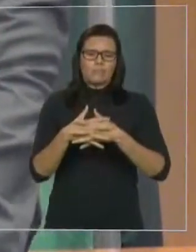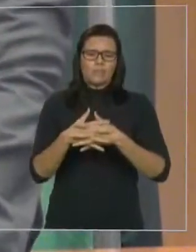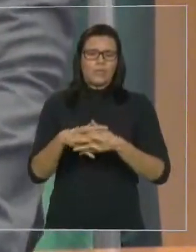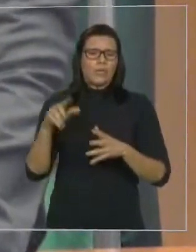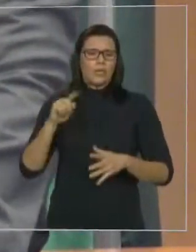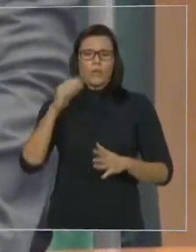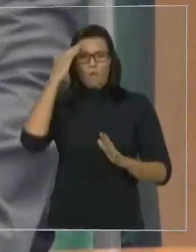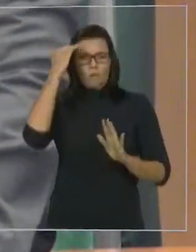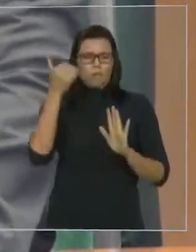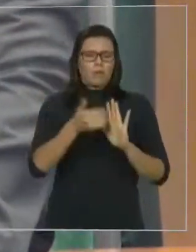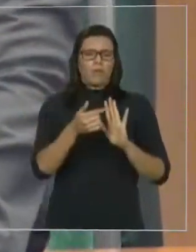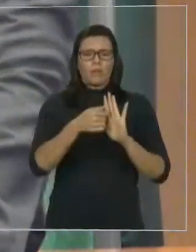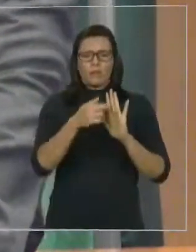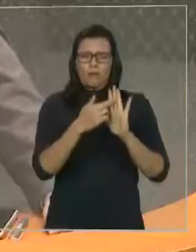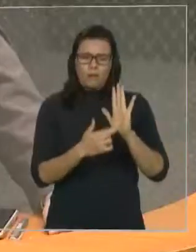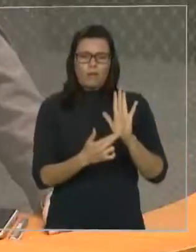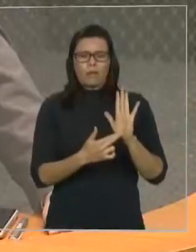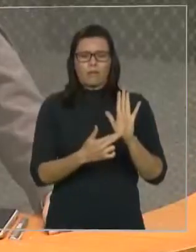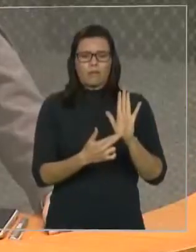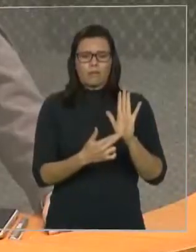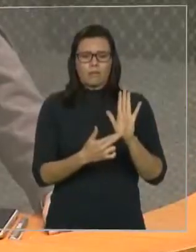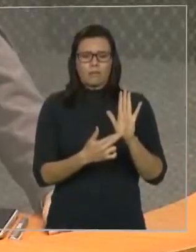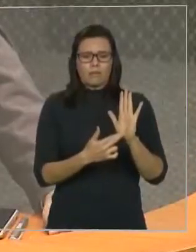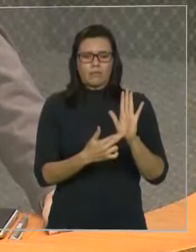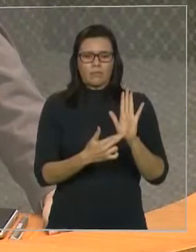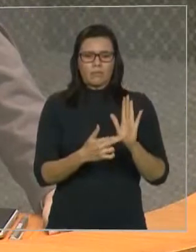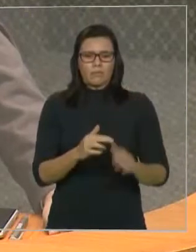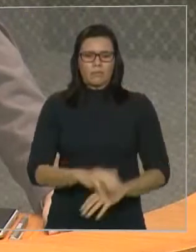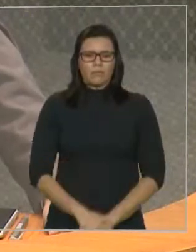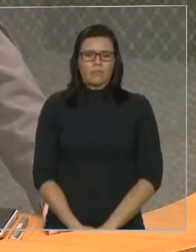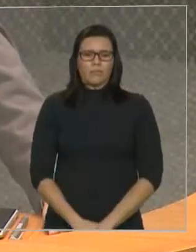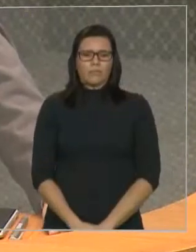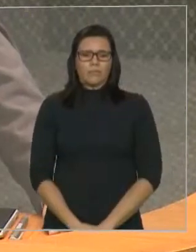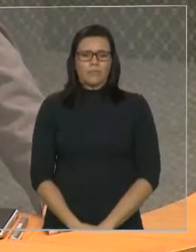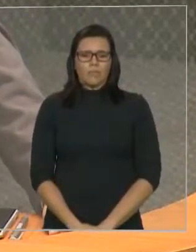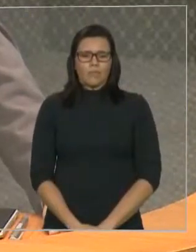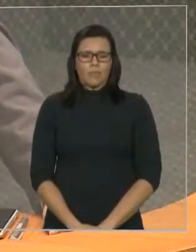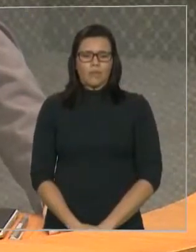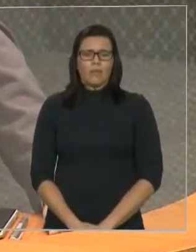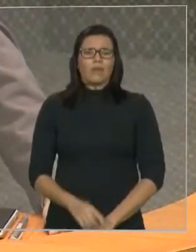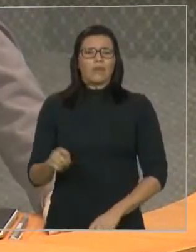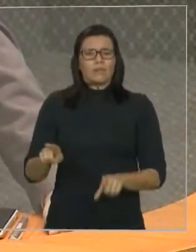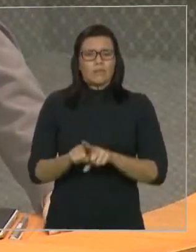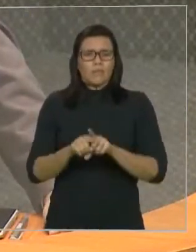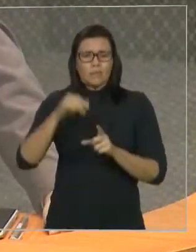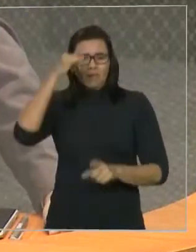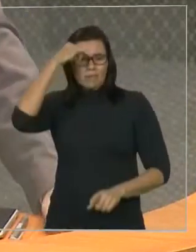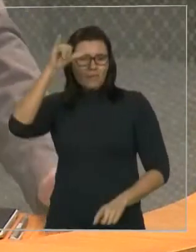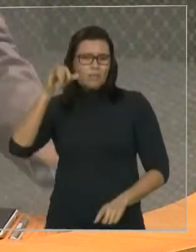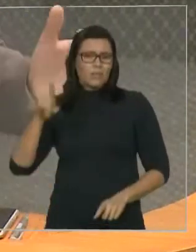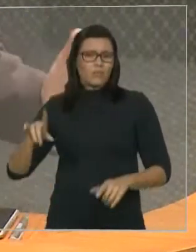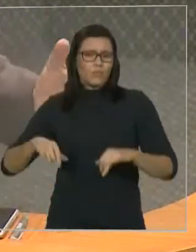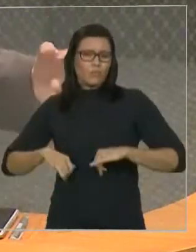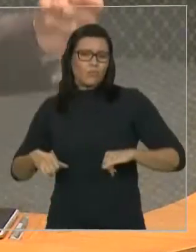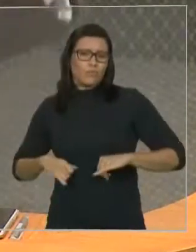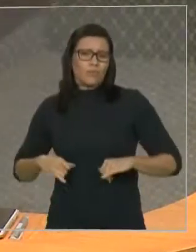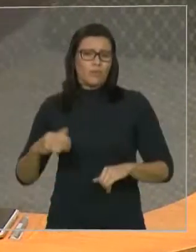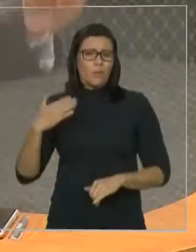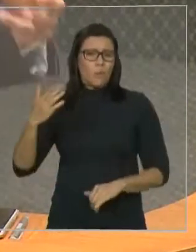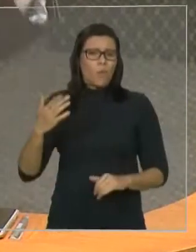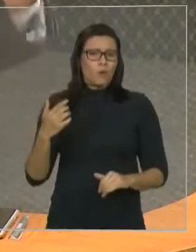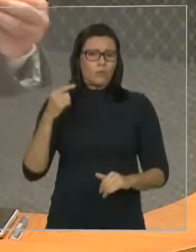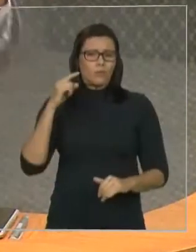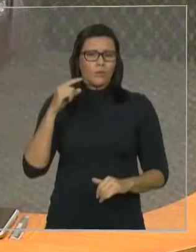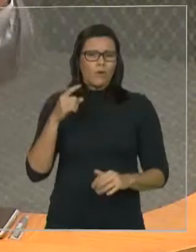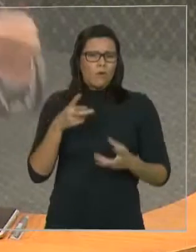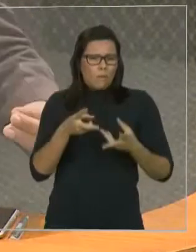seriam aplicáveis quando se caracteriza esse tipo de crime em qualquer lugar do país. E vejam o